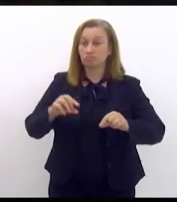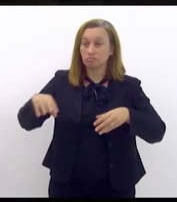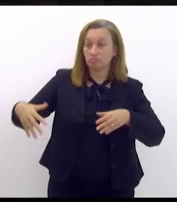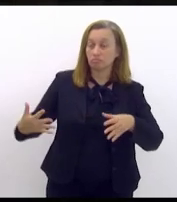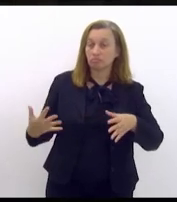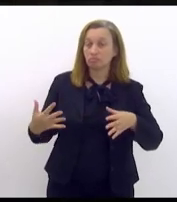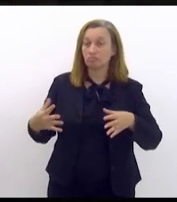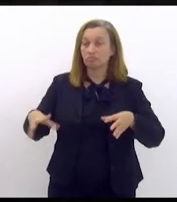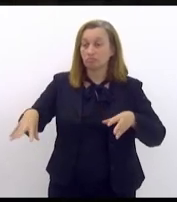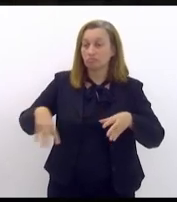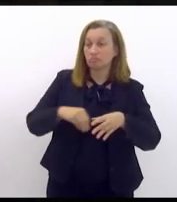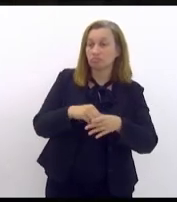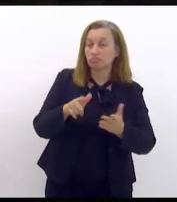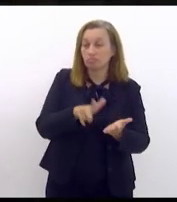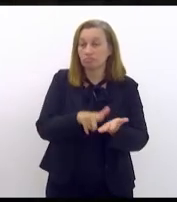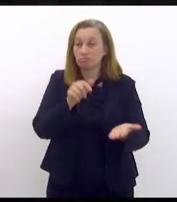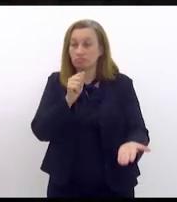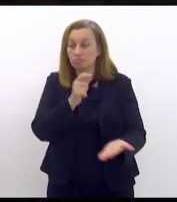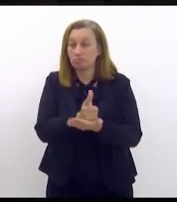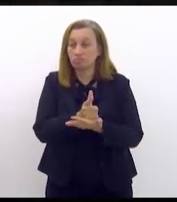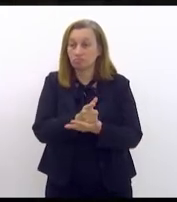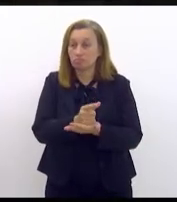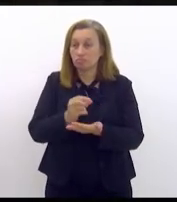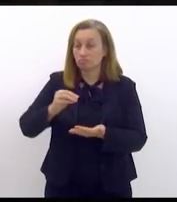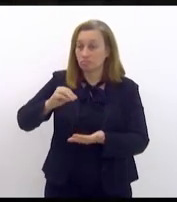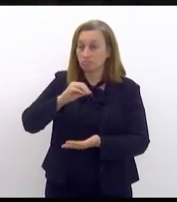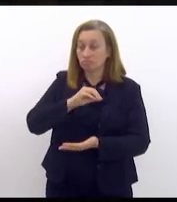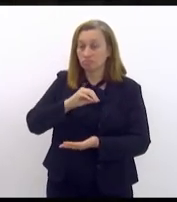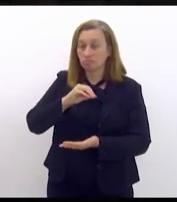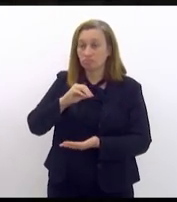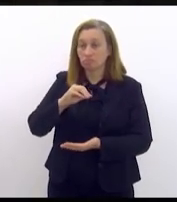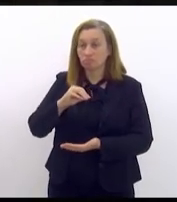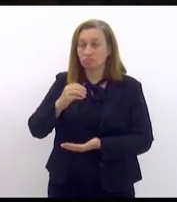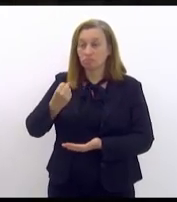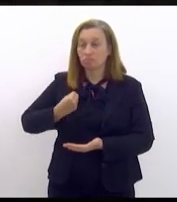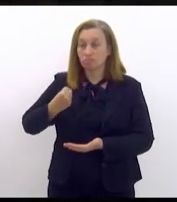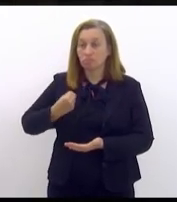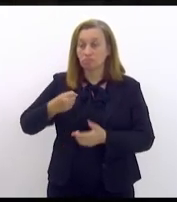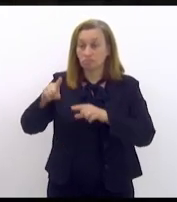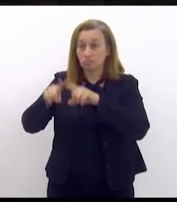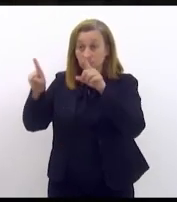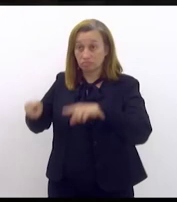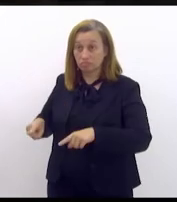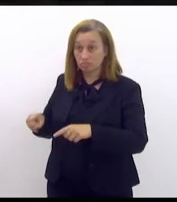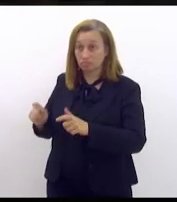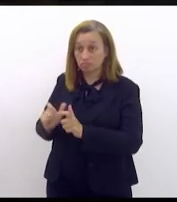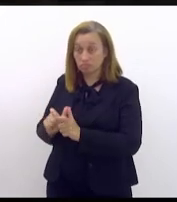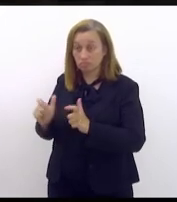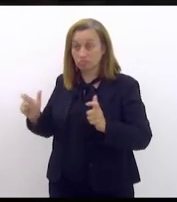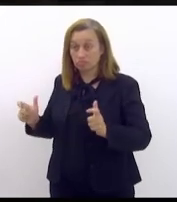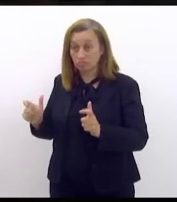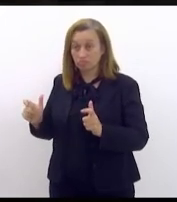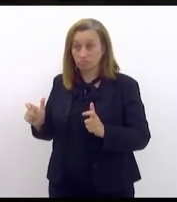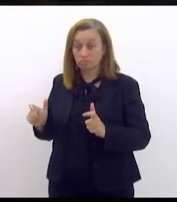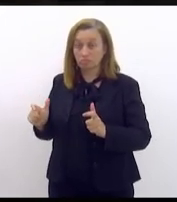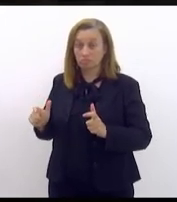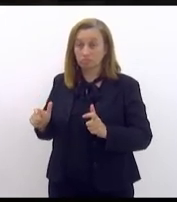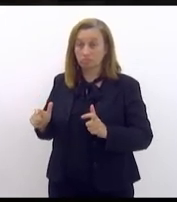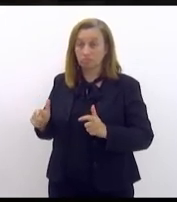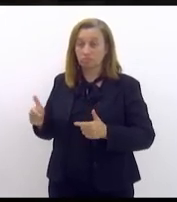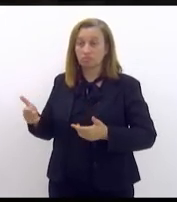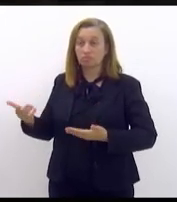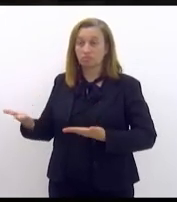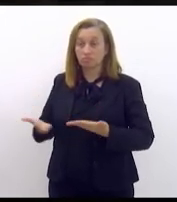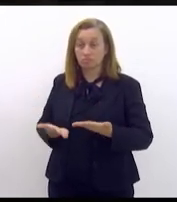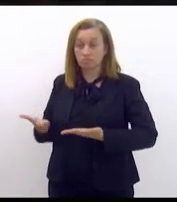a folha de pagamento, se a gente vai aumentar o número de servidores à disposição da máquina pública para cumprirem serviços essenciais,